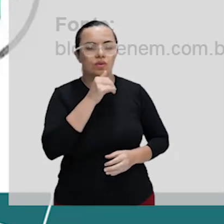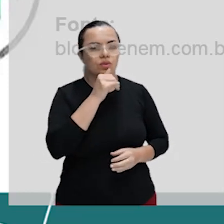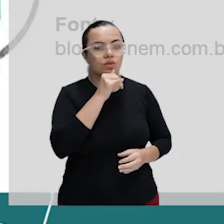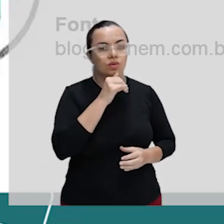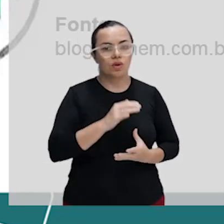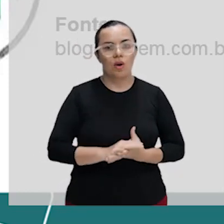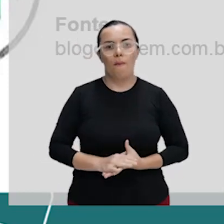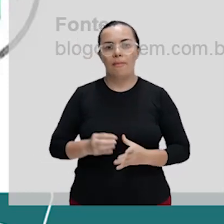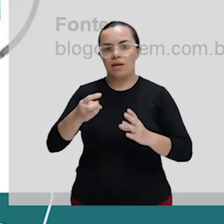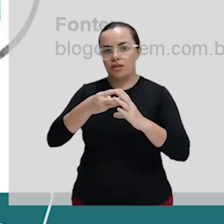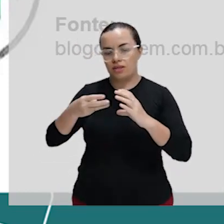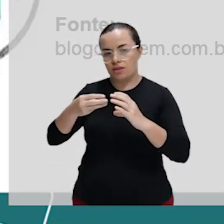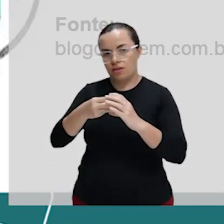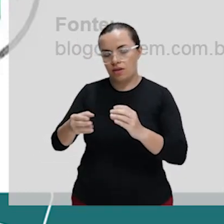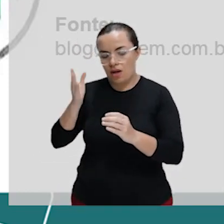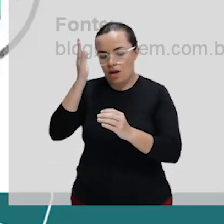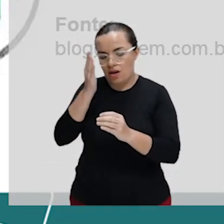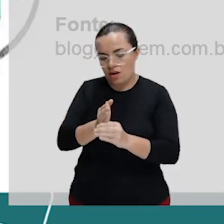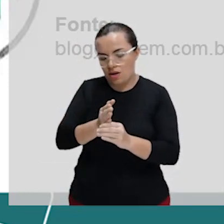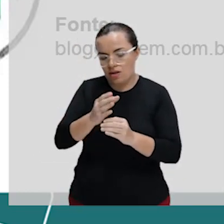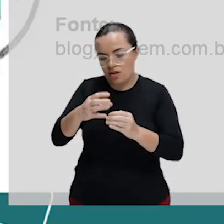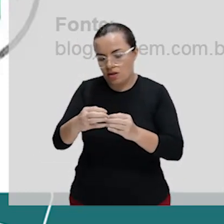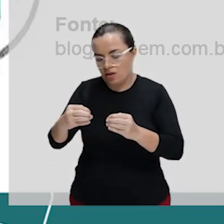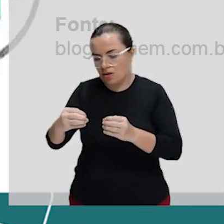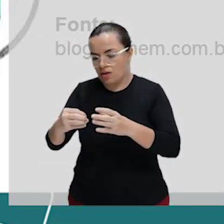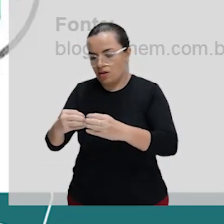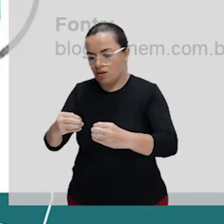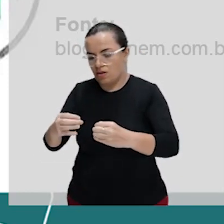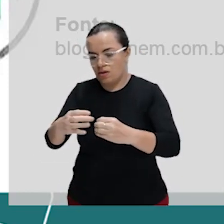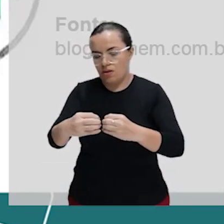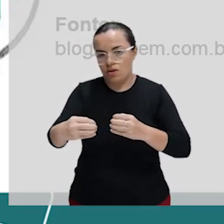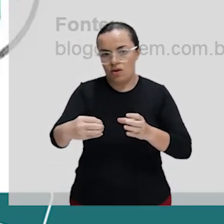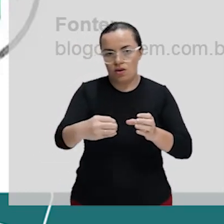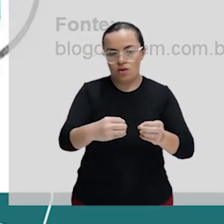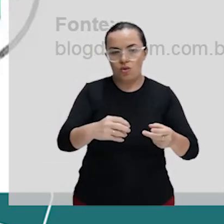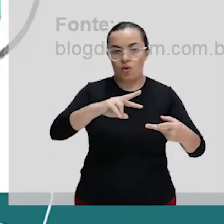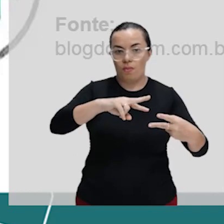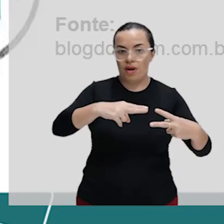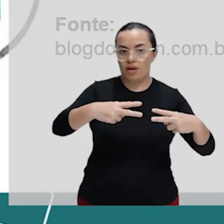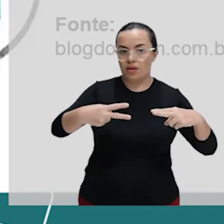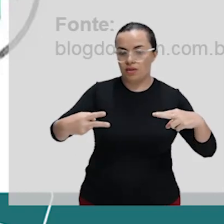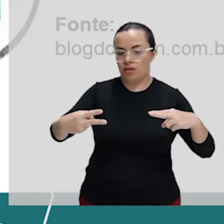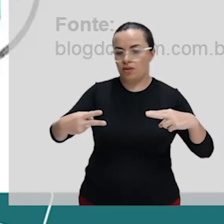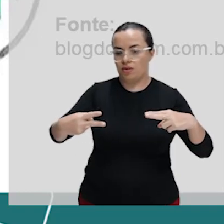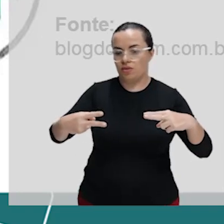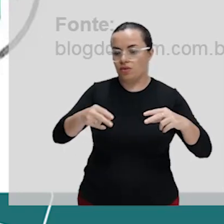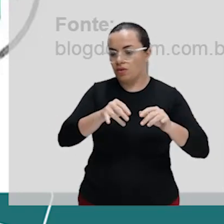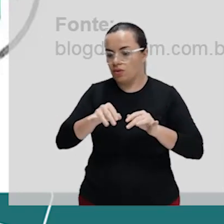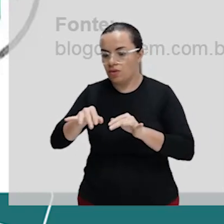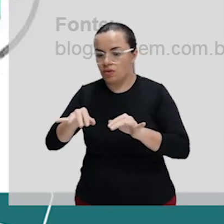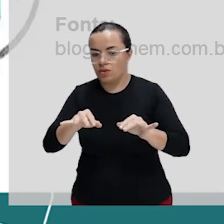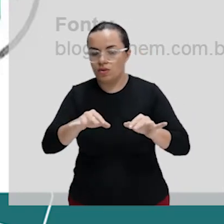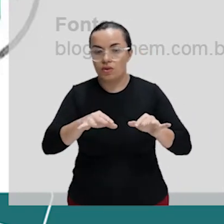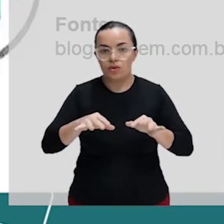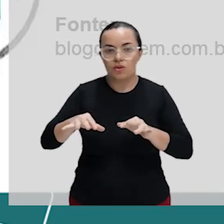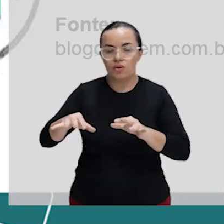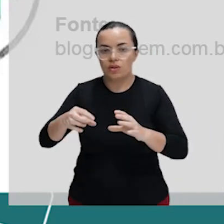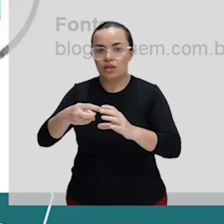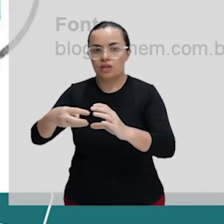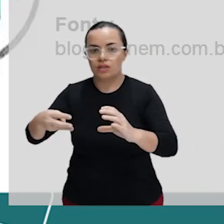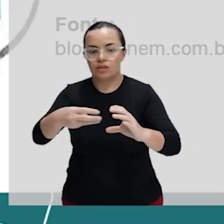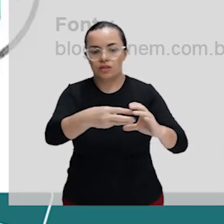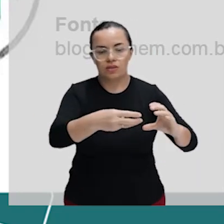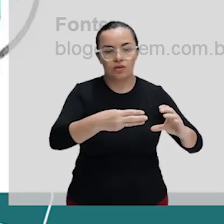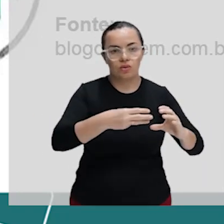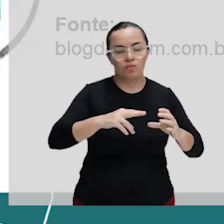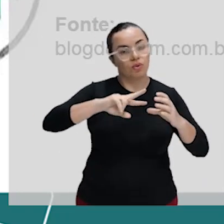divisão celular, o material genético precisa ser distribuído para cada uma das células, né? Os cromossomos eles migram